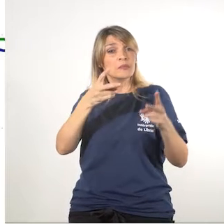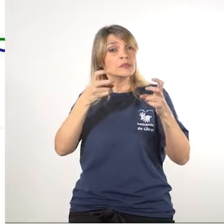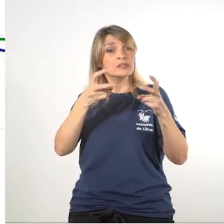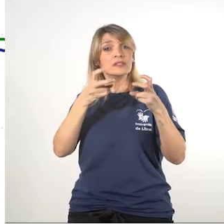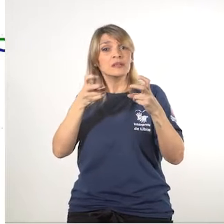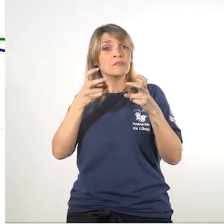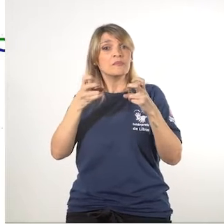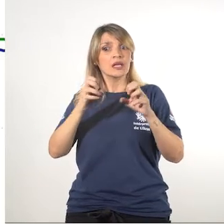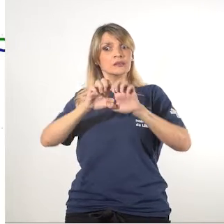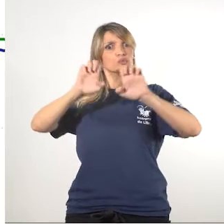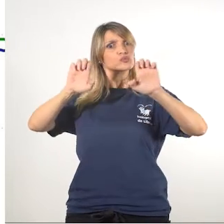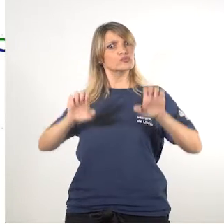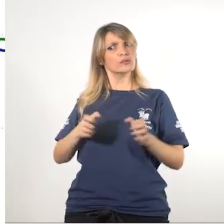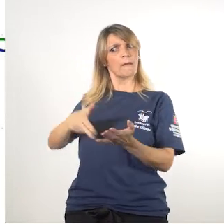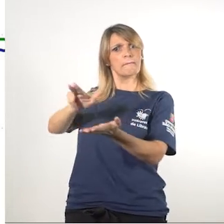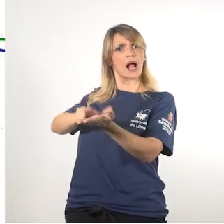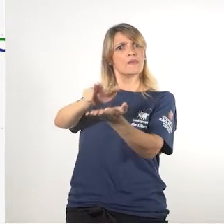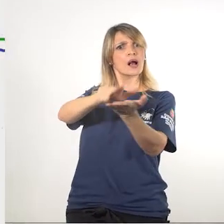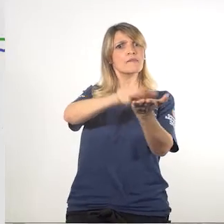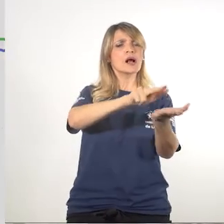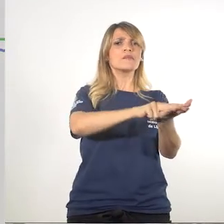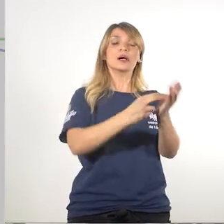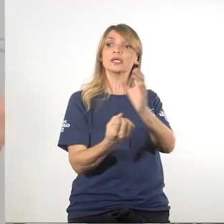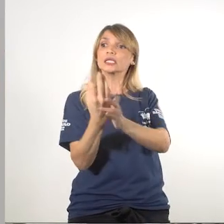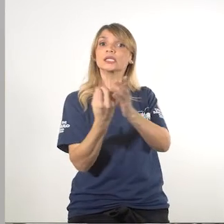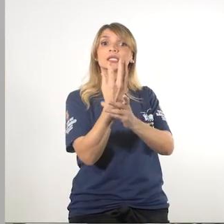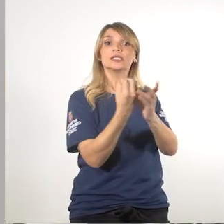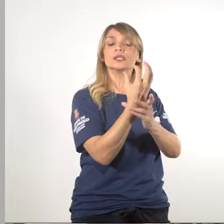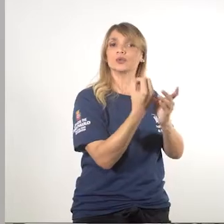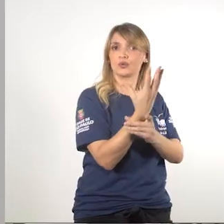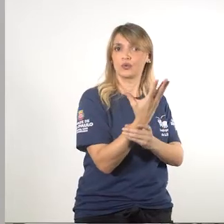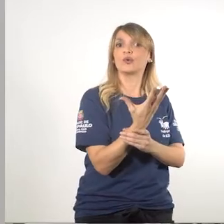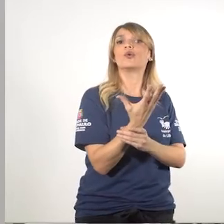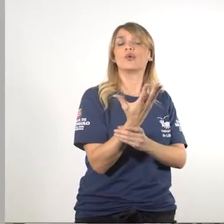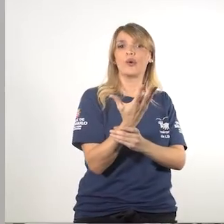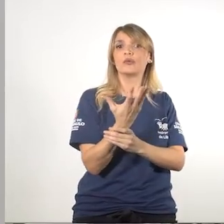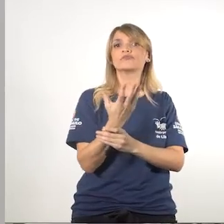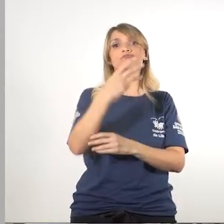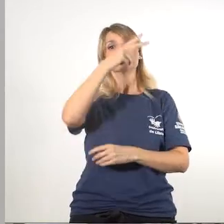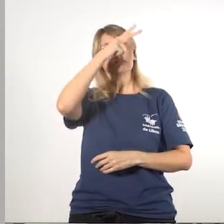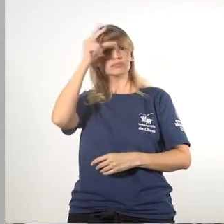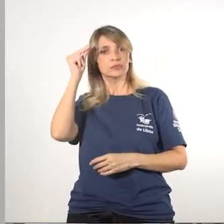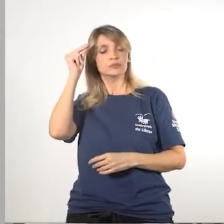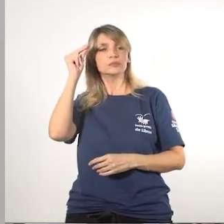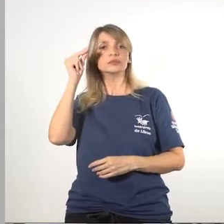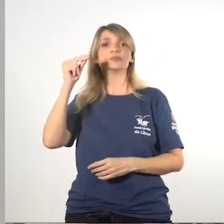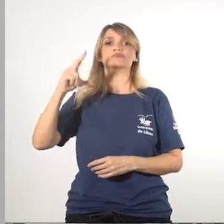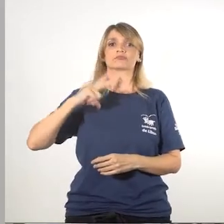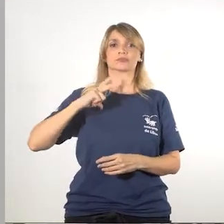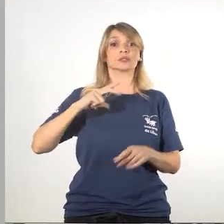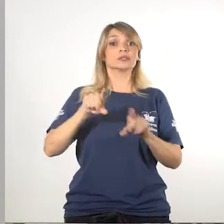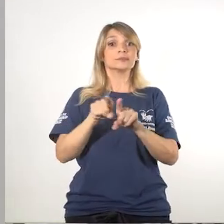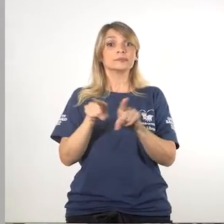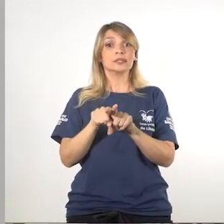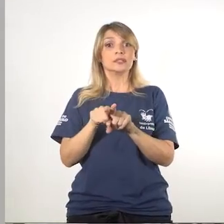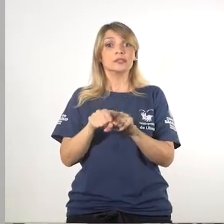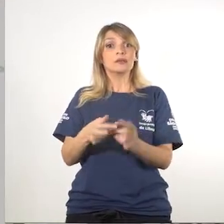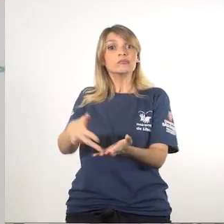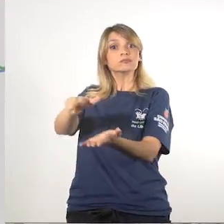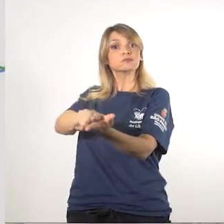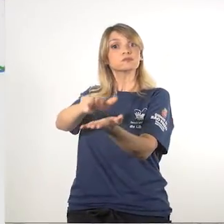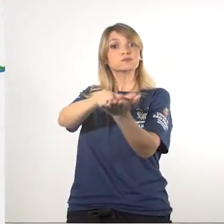da estruturação de leitos que nós tivemos aqui, tanto no setor público como no setor privado. A ocupação,